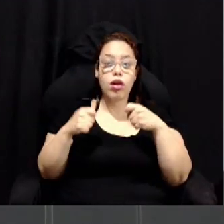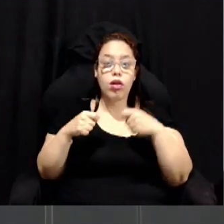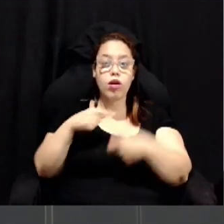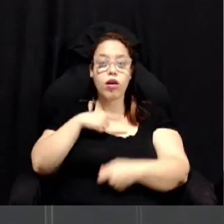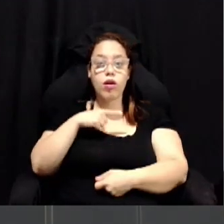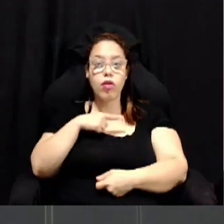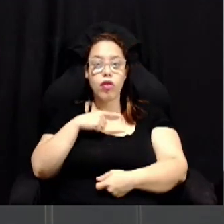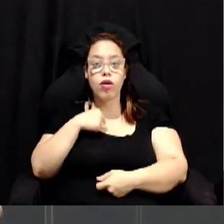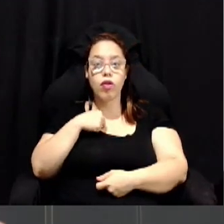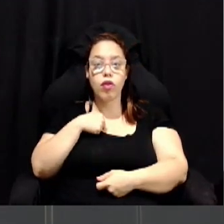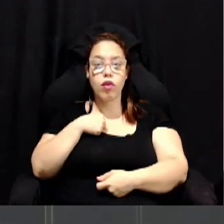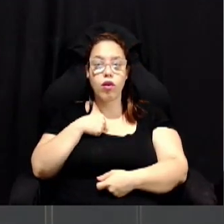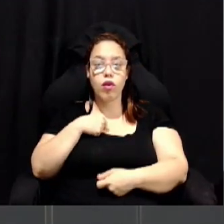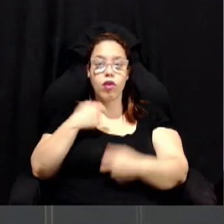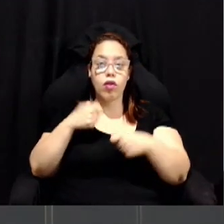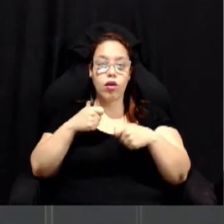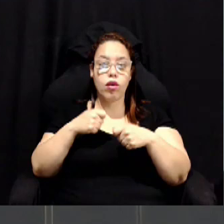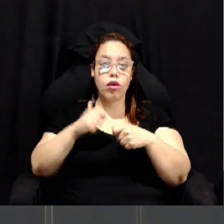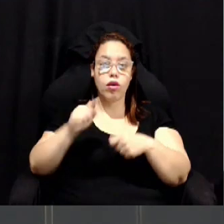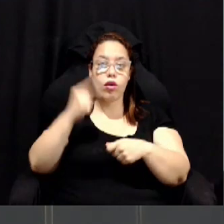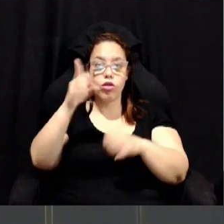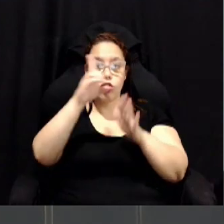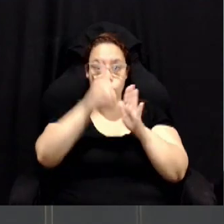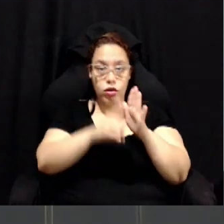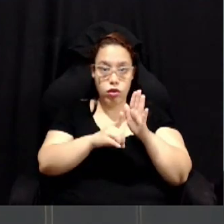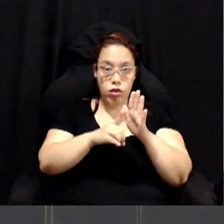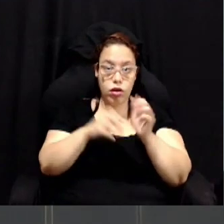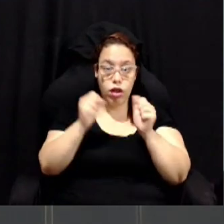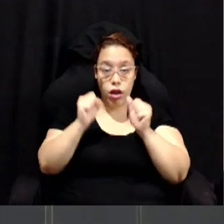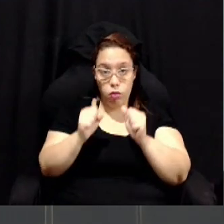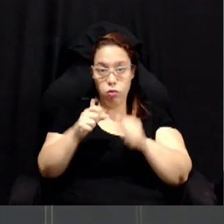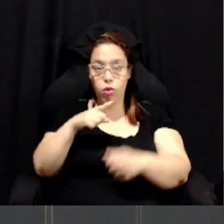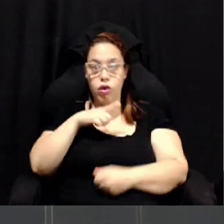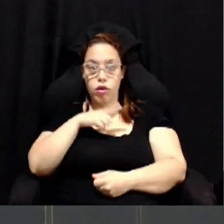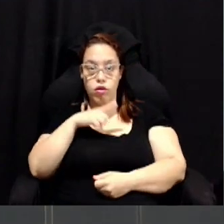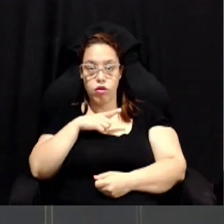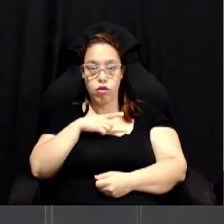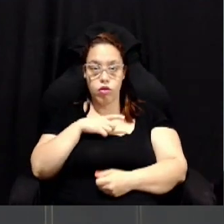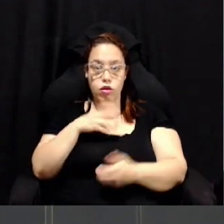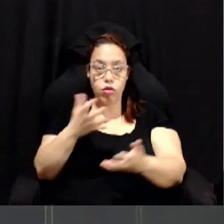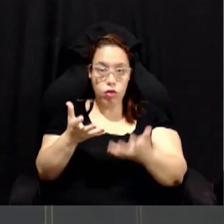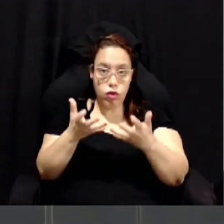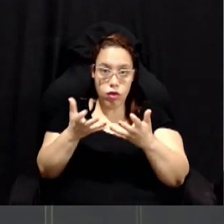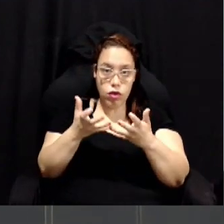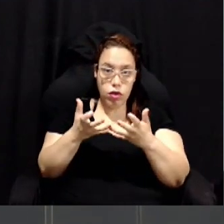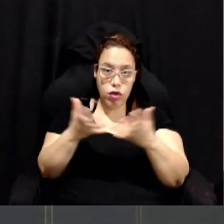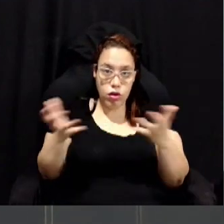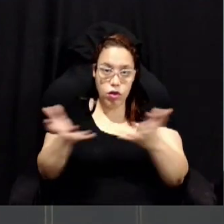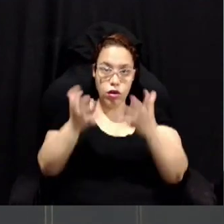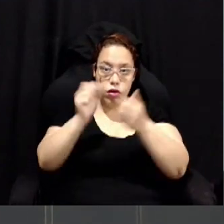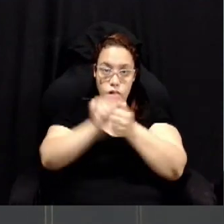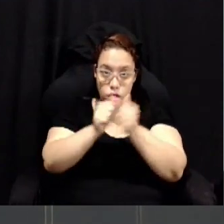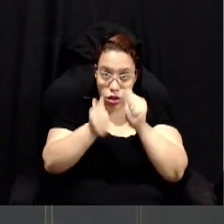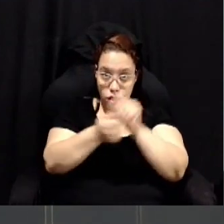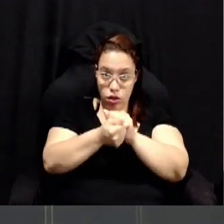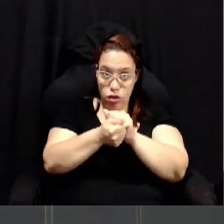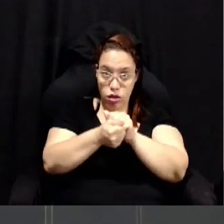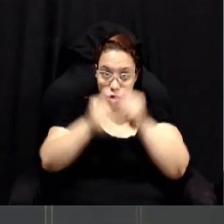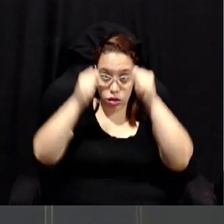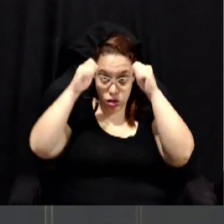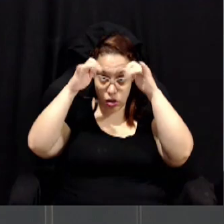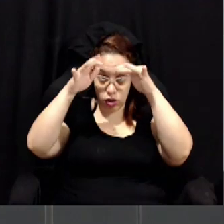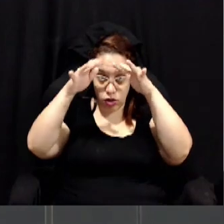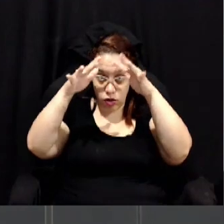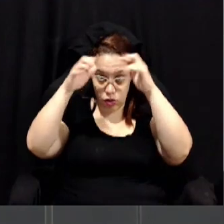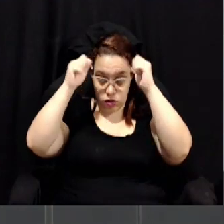vou atrás de outros direitos que ela possa ter, né? E eu quero dar uma estimulação adequada. Se é autismo, eu preciso estudar e ver o